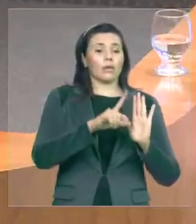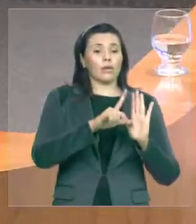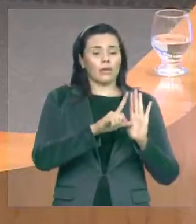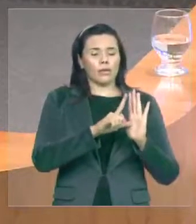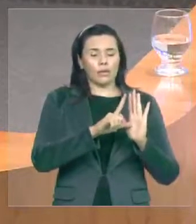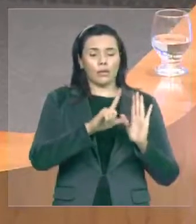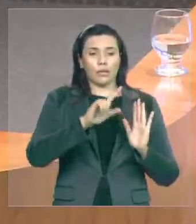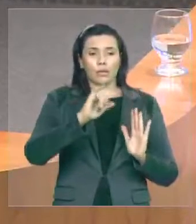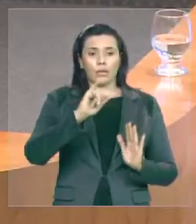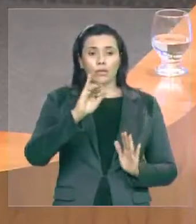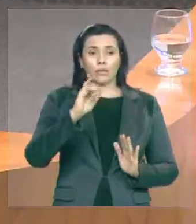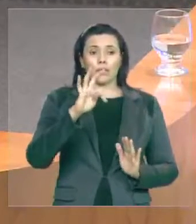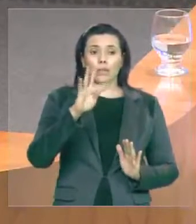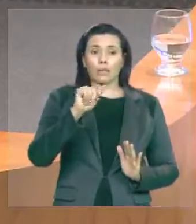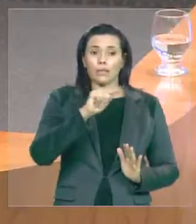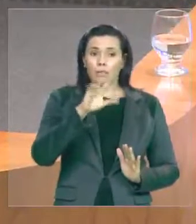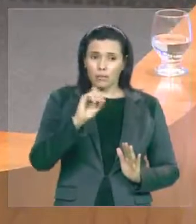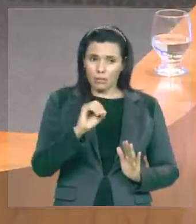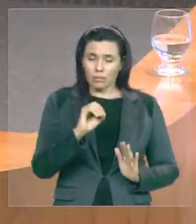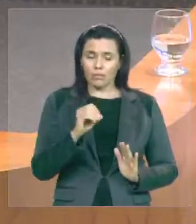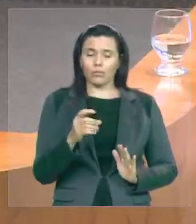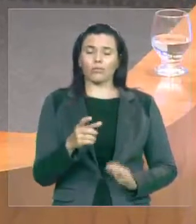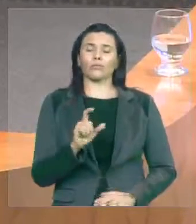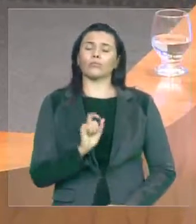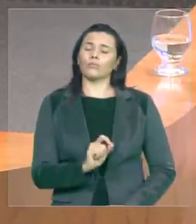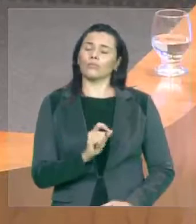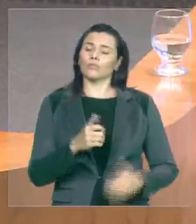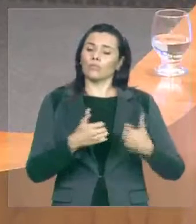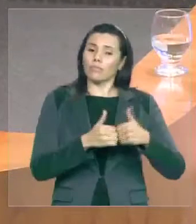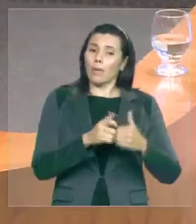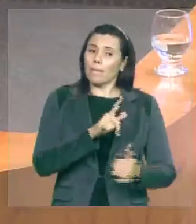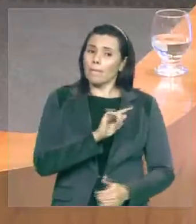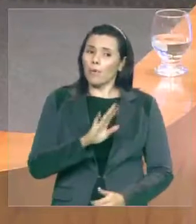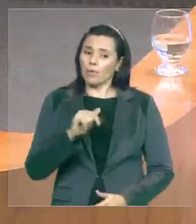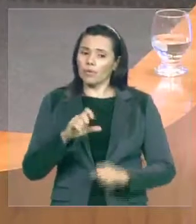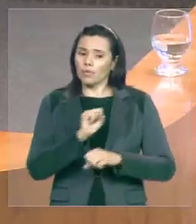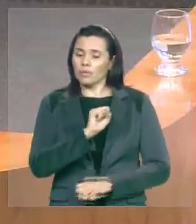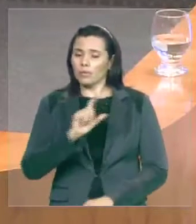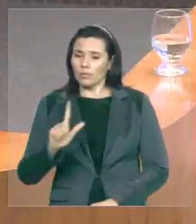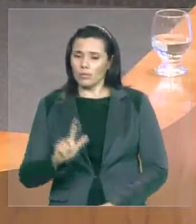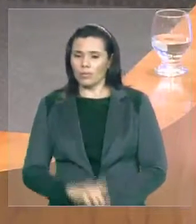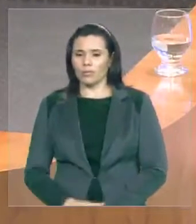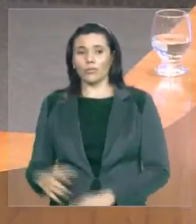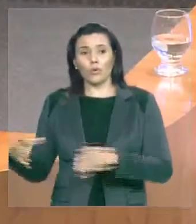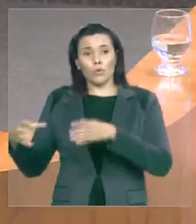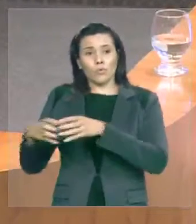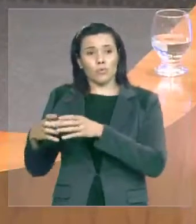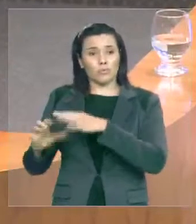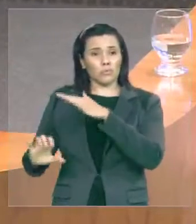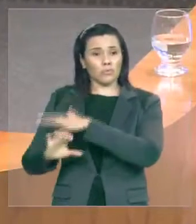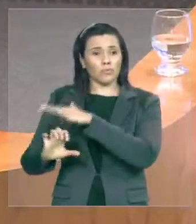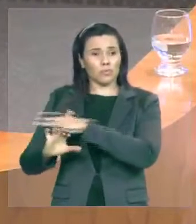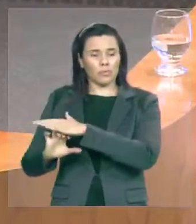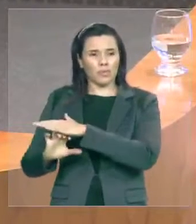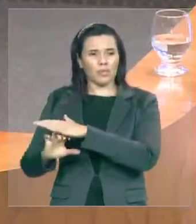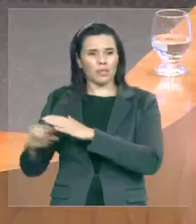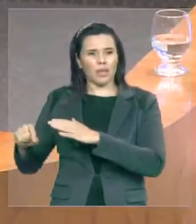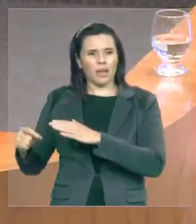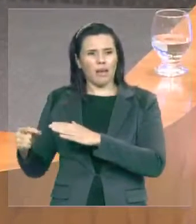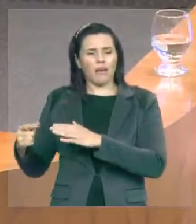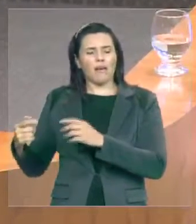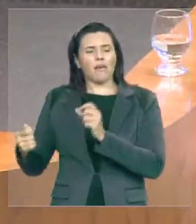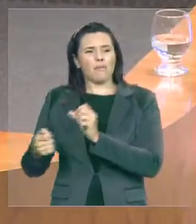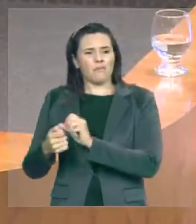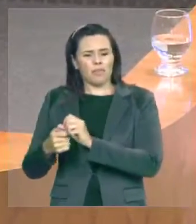das Empresas de Transporte de Passageiros de São Luís ingressou na justiça com uma ação para barrar o processo